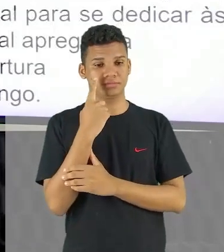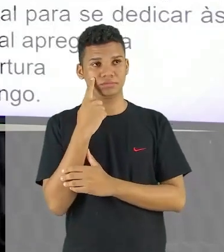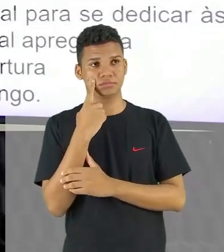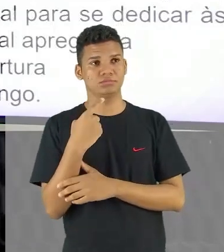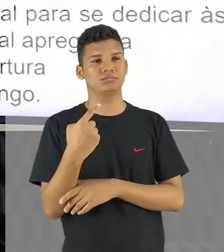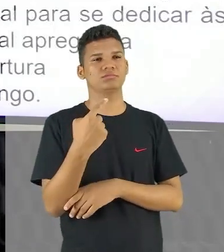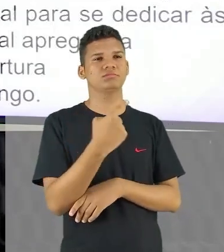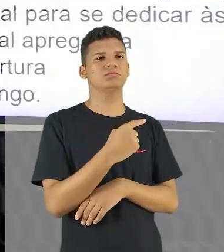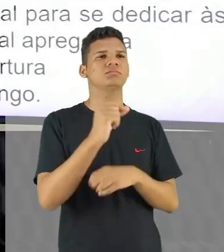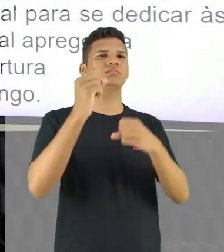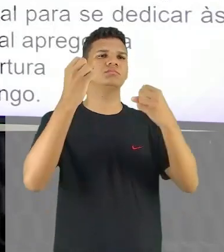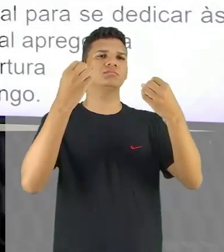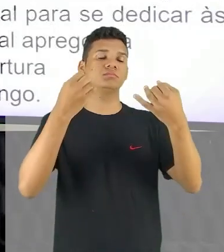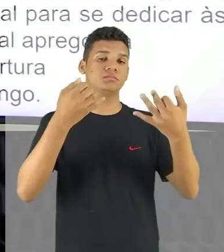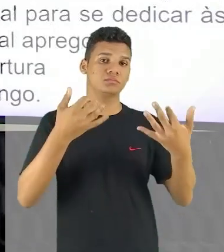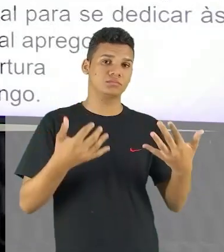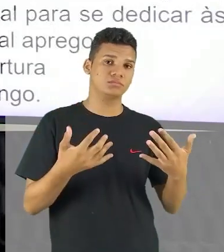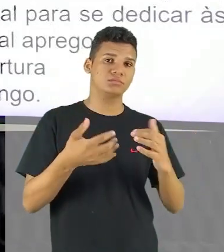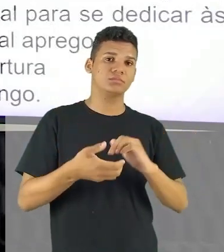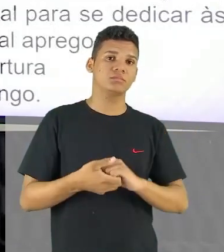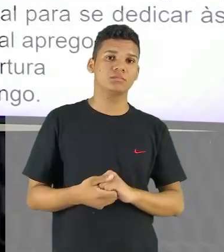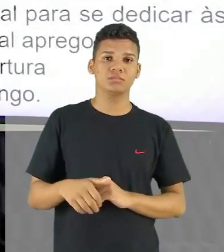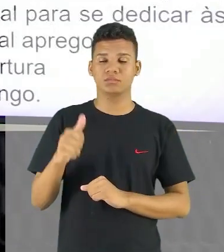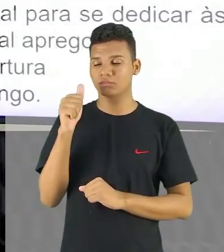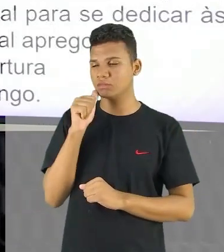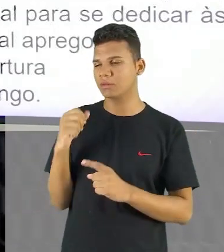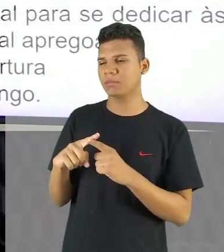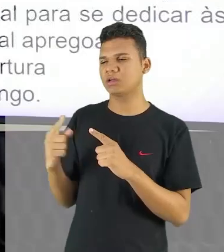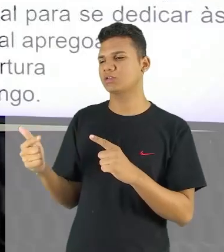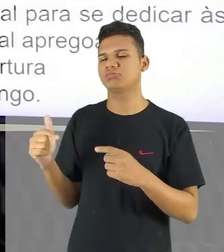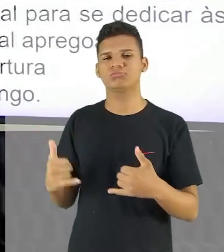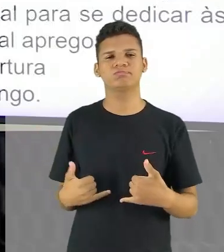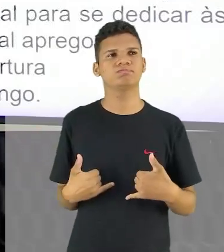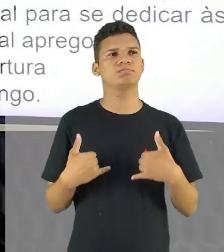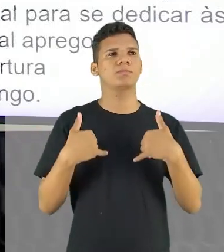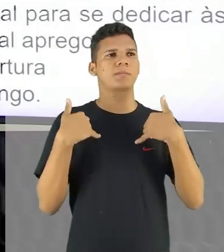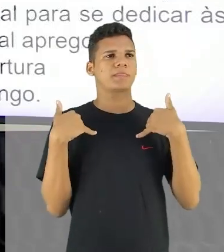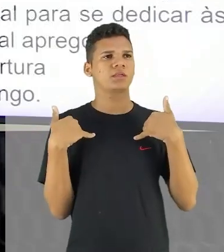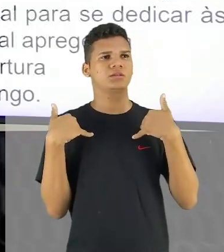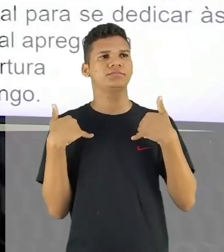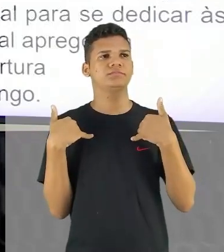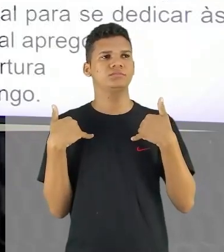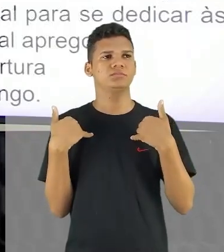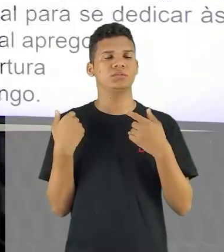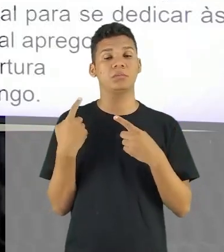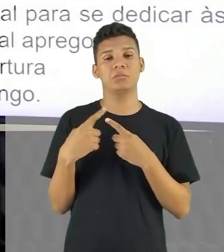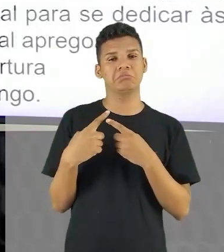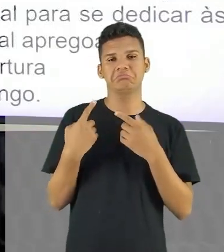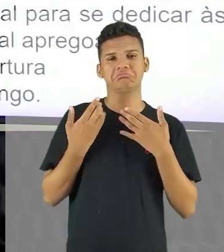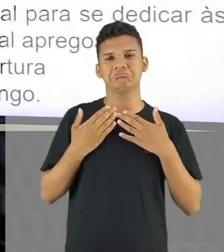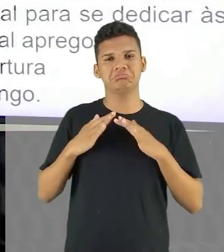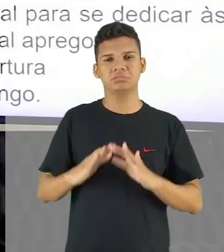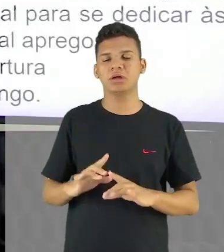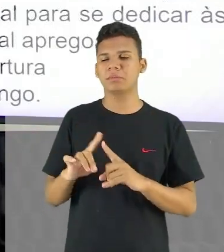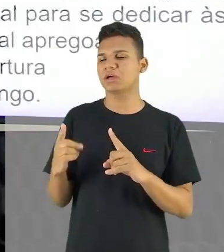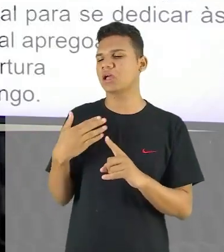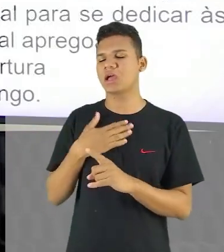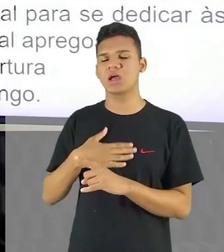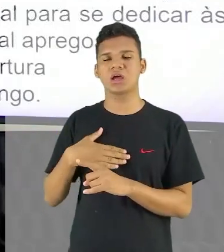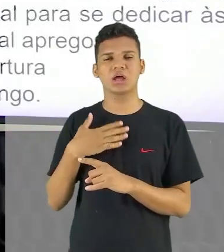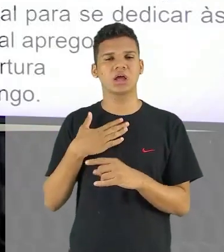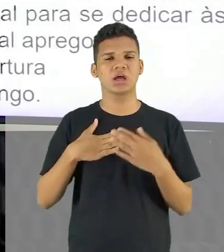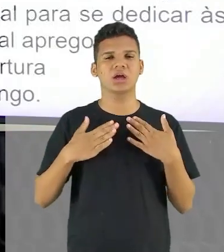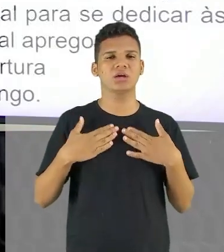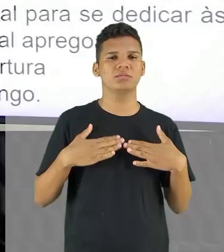era falar em alma piedosa, sem orgulho, pronta para descer do seu pedestal, para